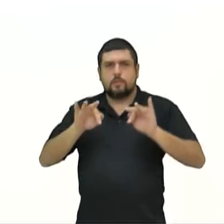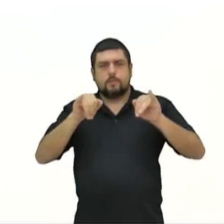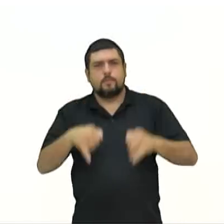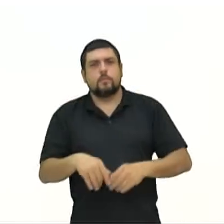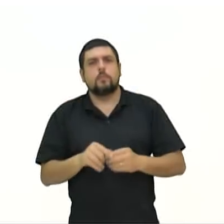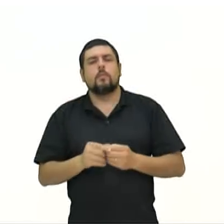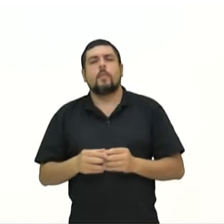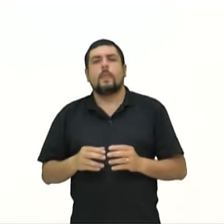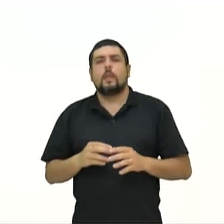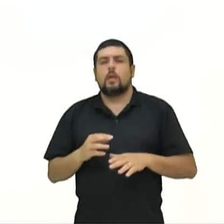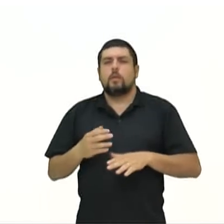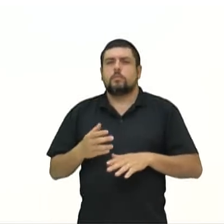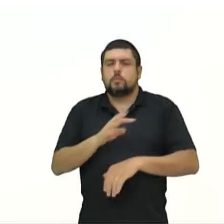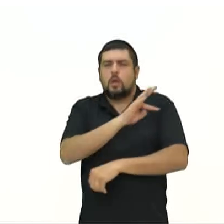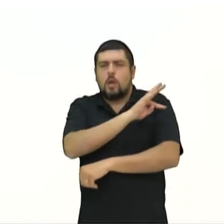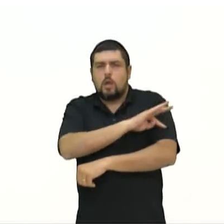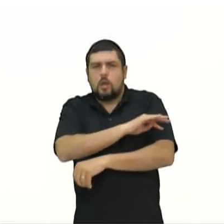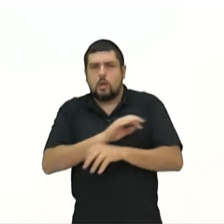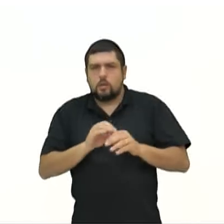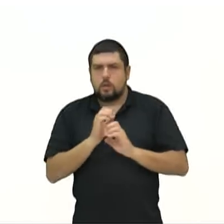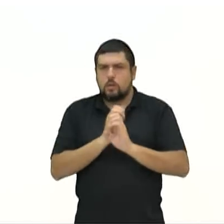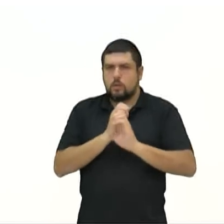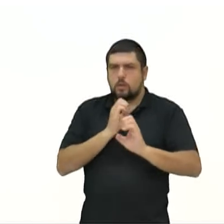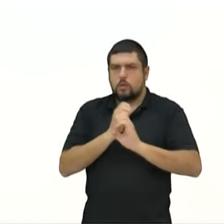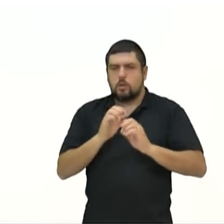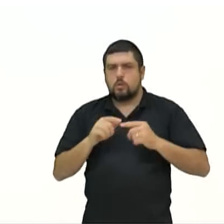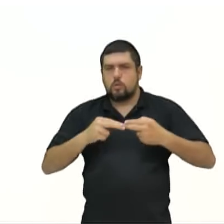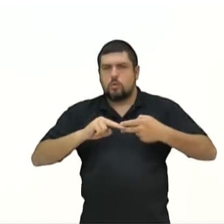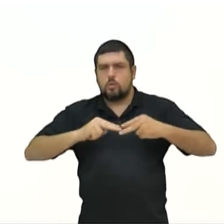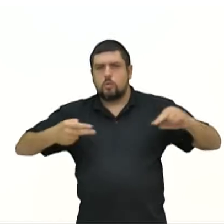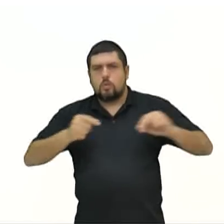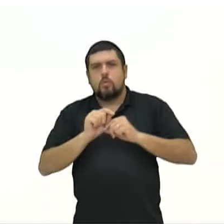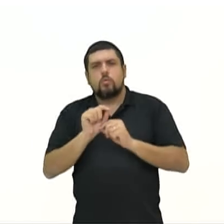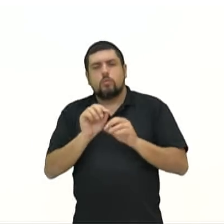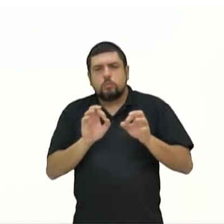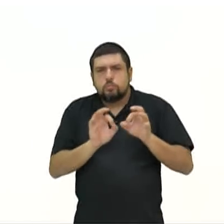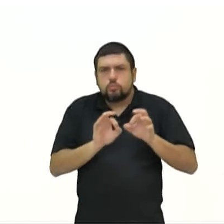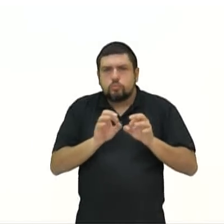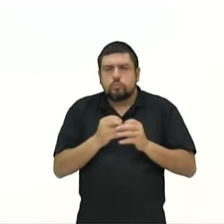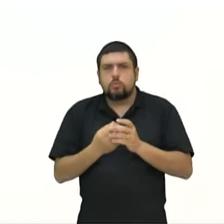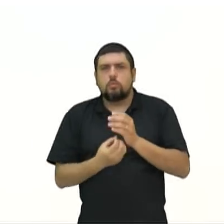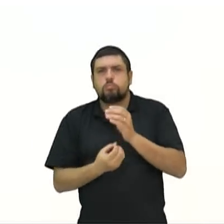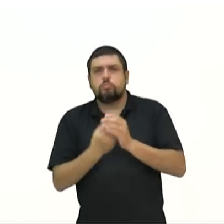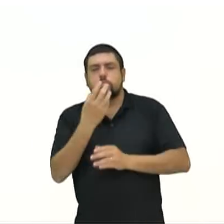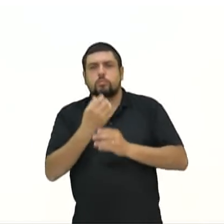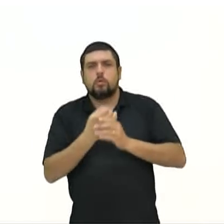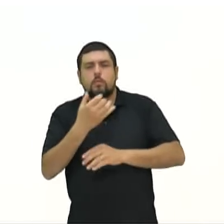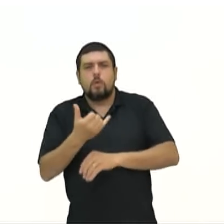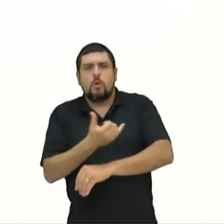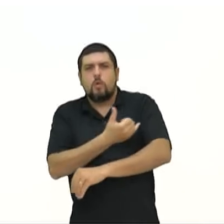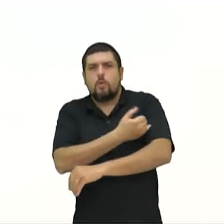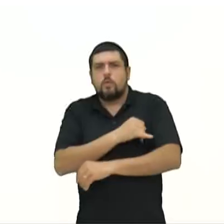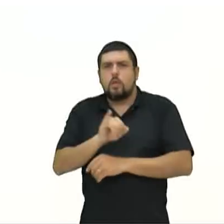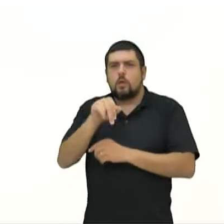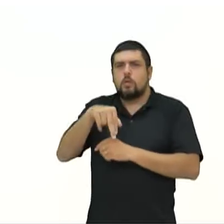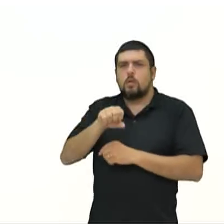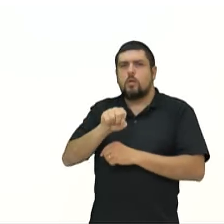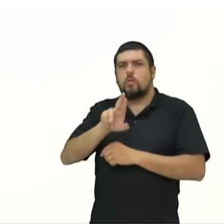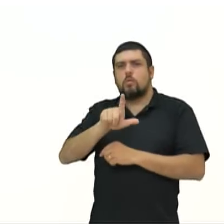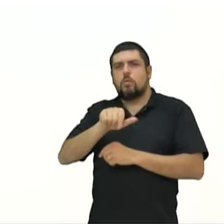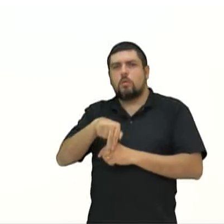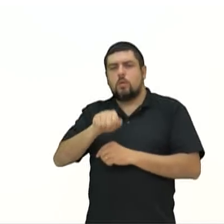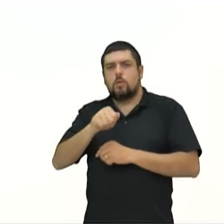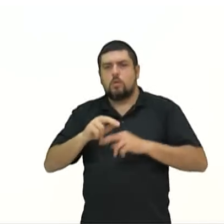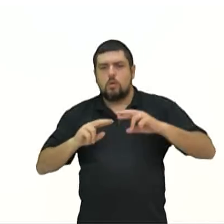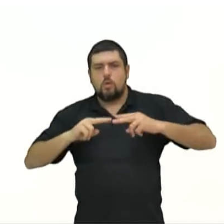As técnicas de engenharia genética possibilitam a produção de grandes quantidades de insulina por bactérias que receberam o gene humano para